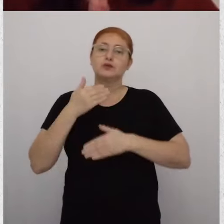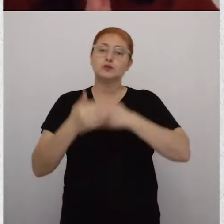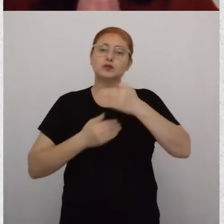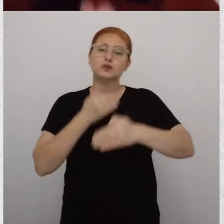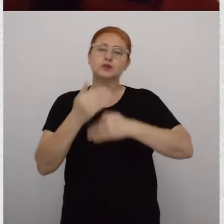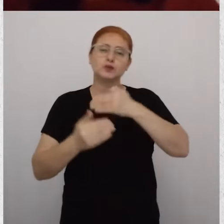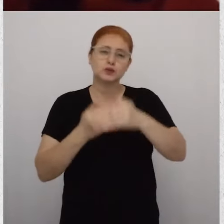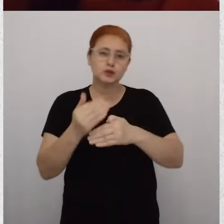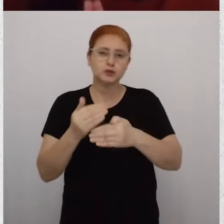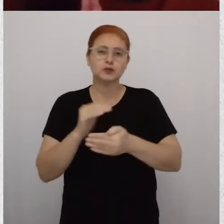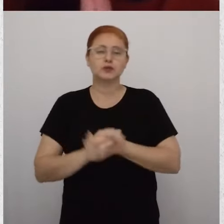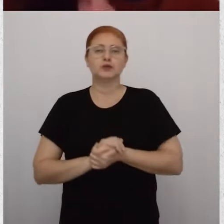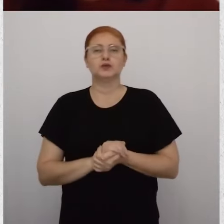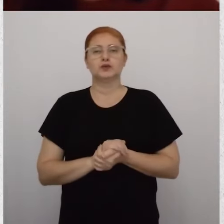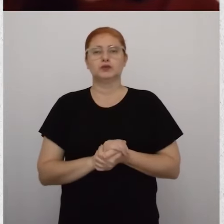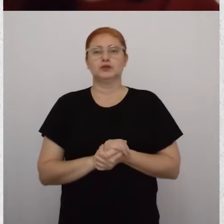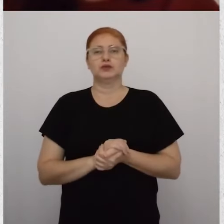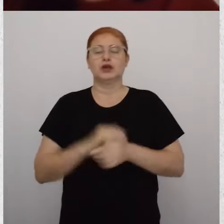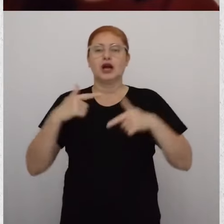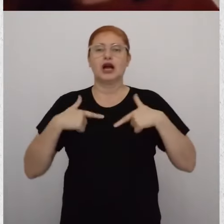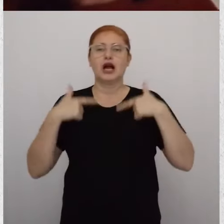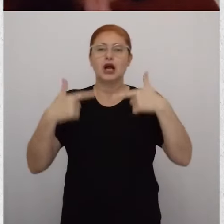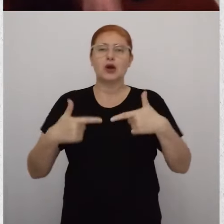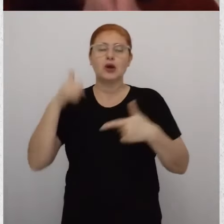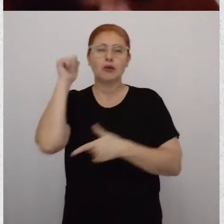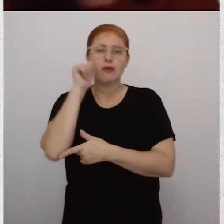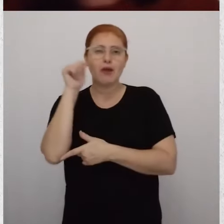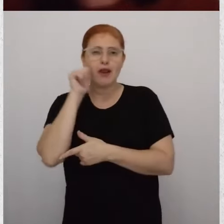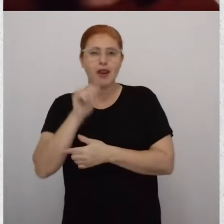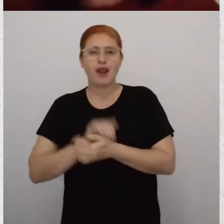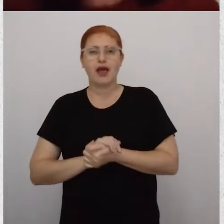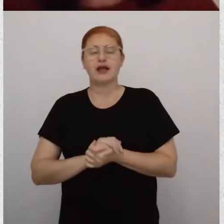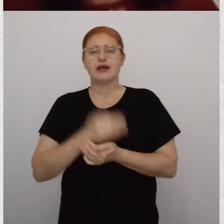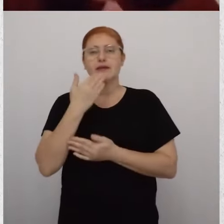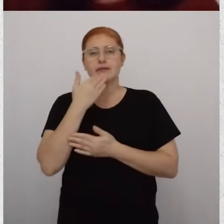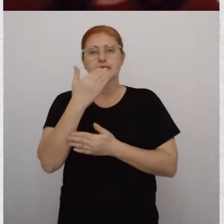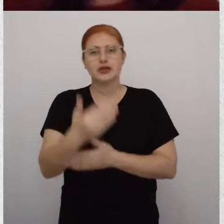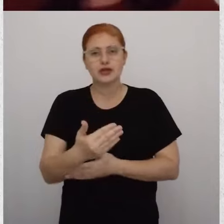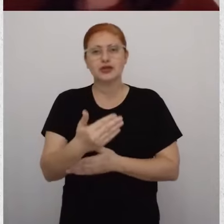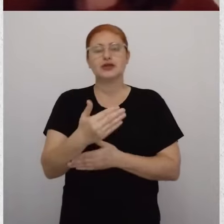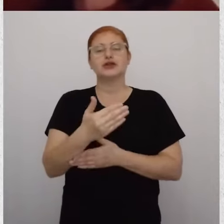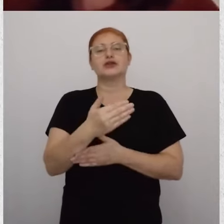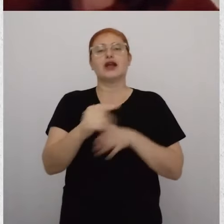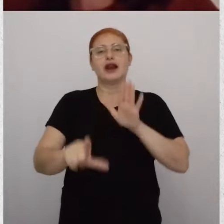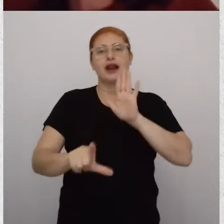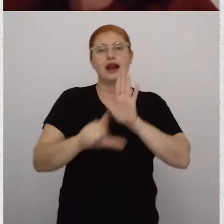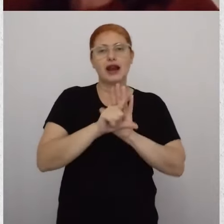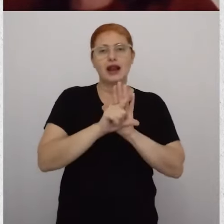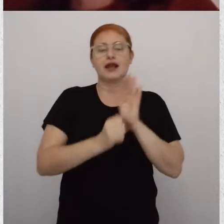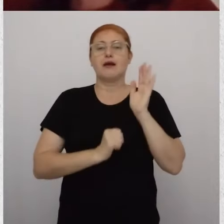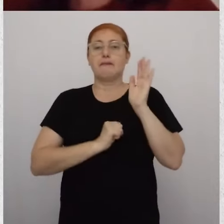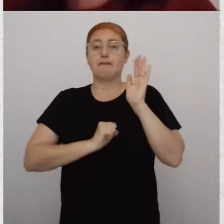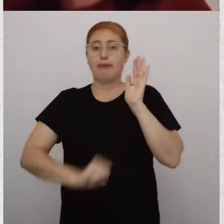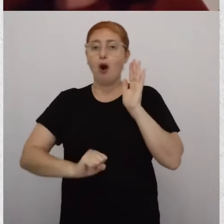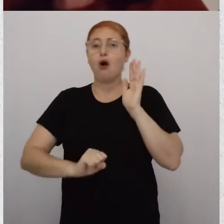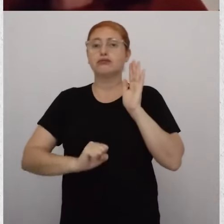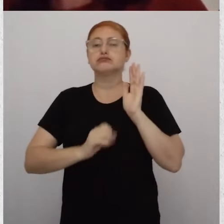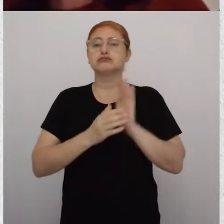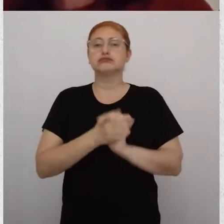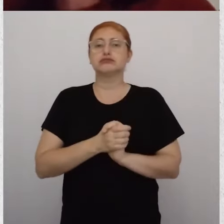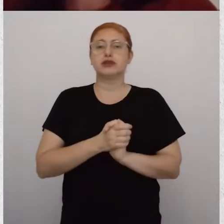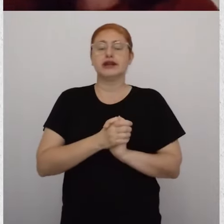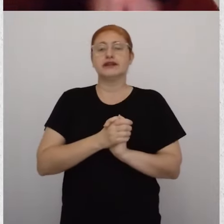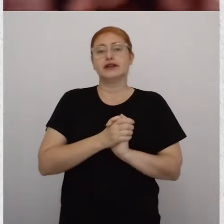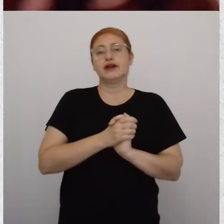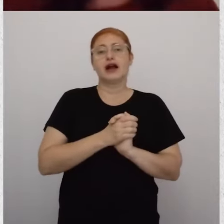processo, a luta das mulheres, sei lá, a reivindicação pela legalização do aborto vai ser entendida como uma reivindicação